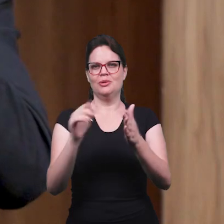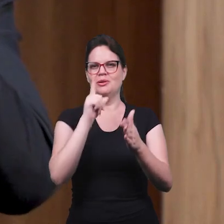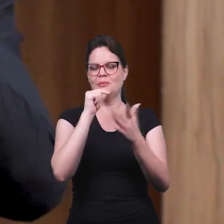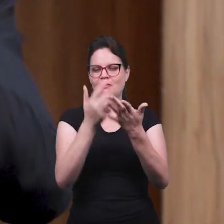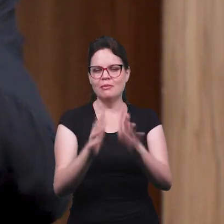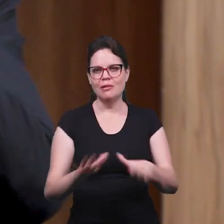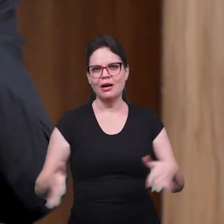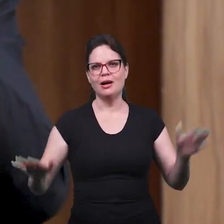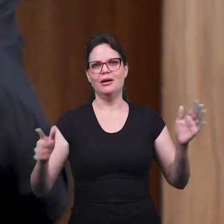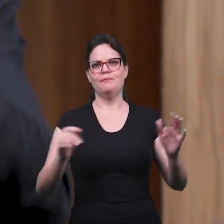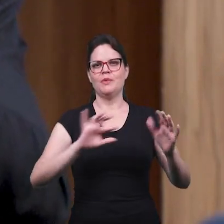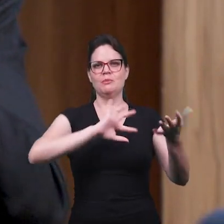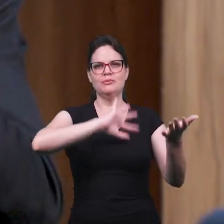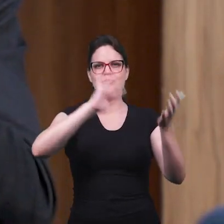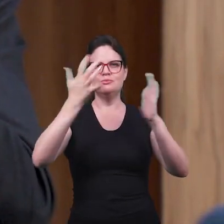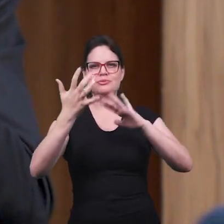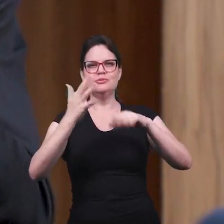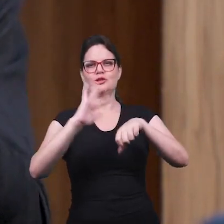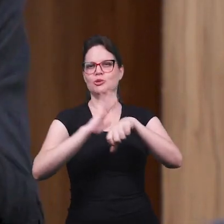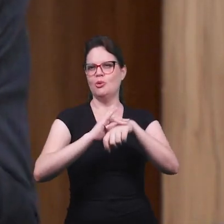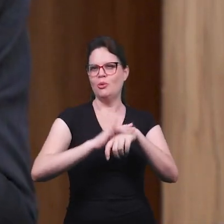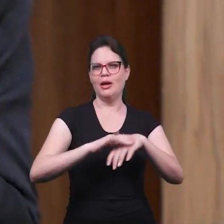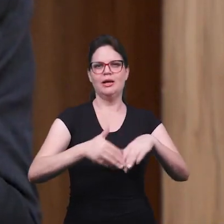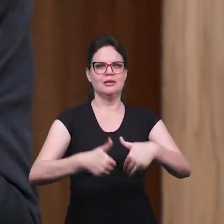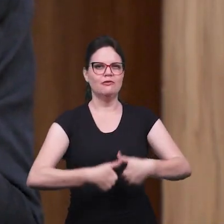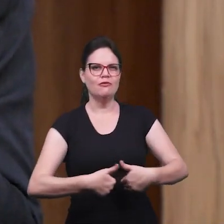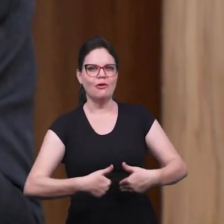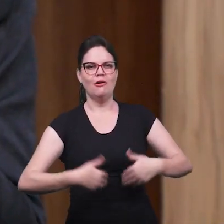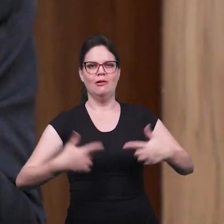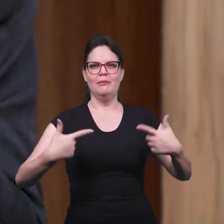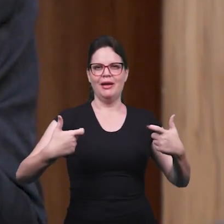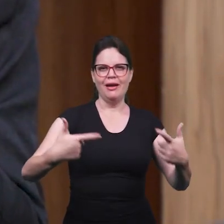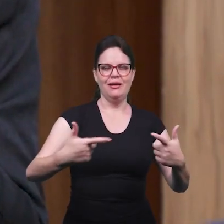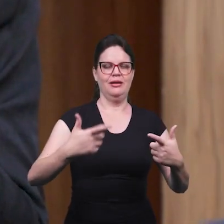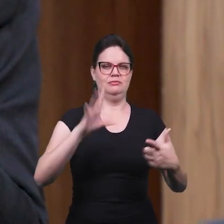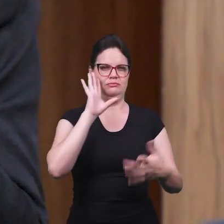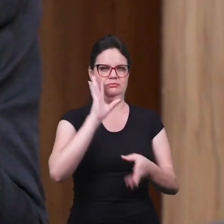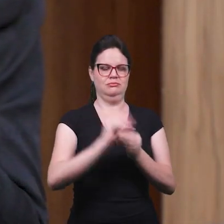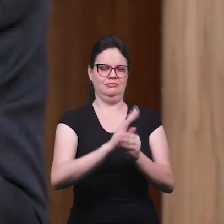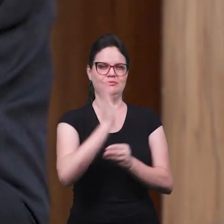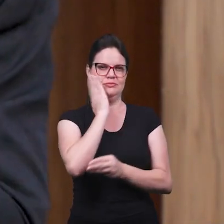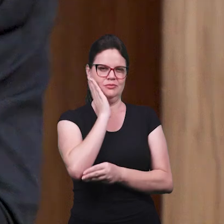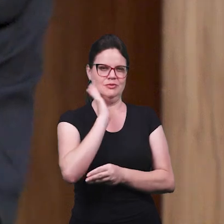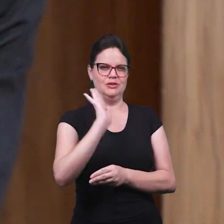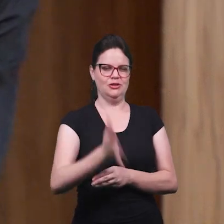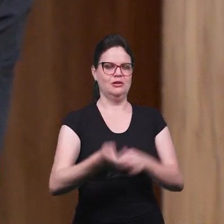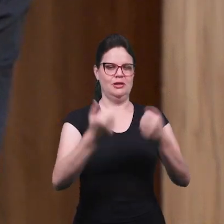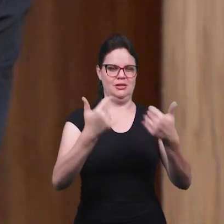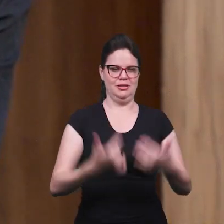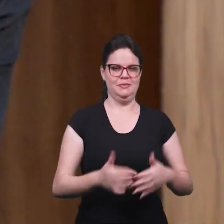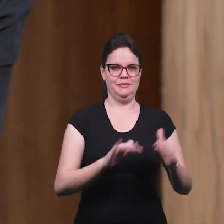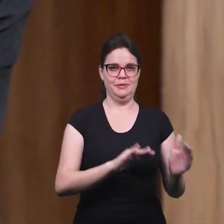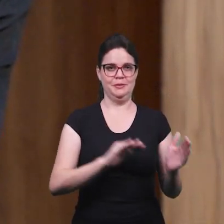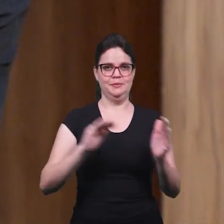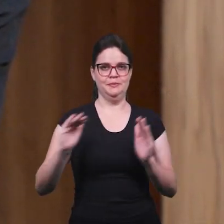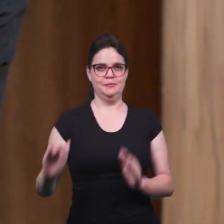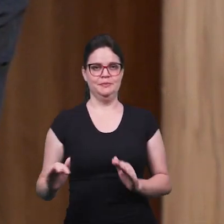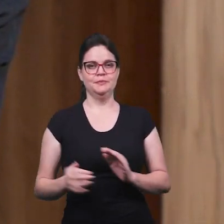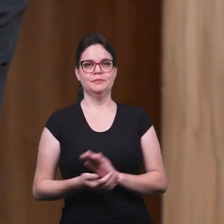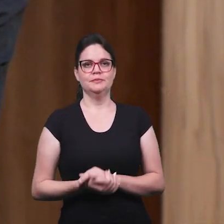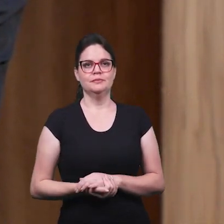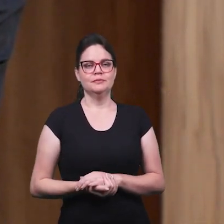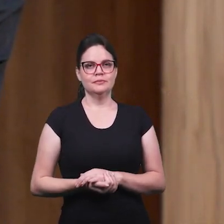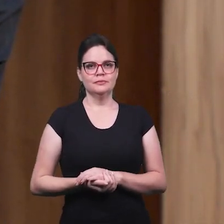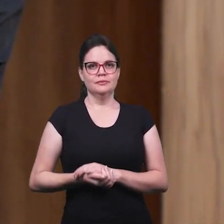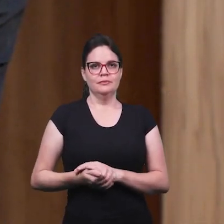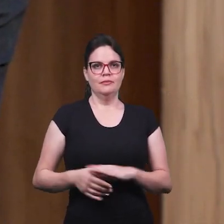questão das pestes, das fomes, coisas que nós já abordamos bem a respeito disso. Antes, então, ainda